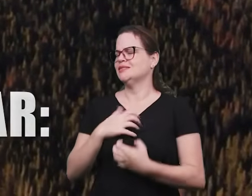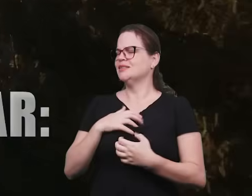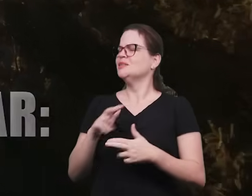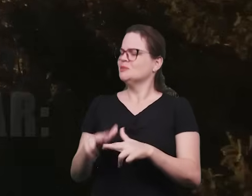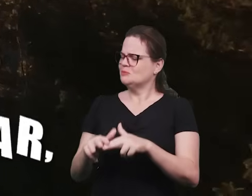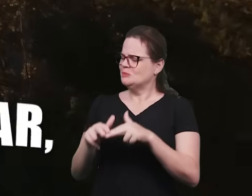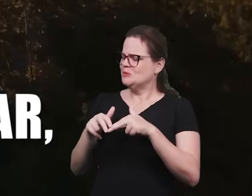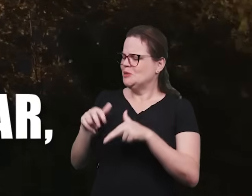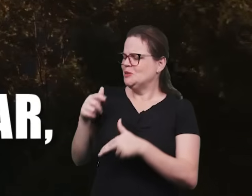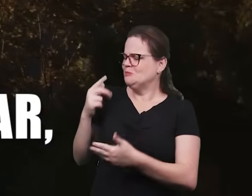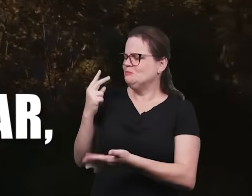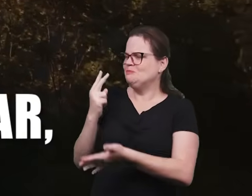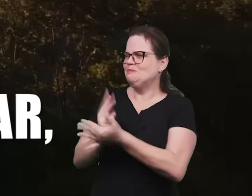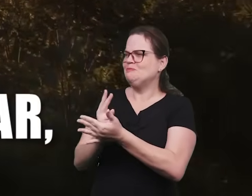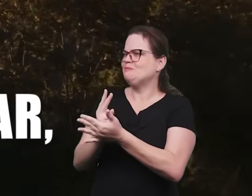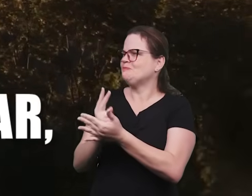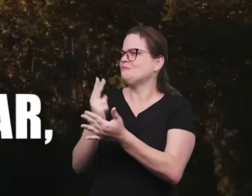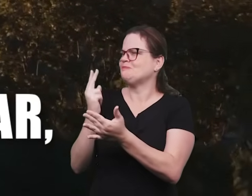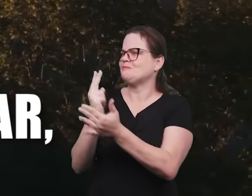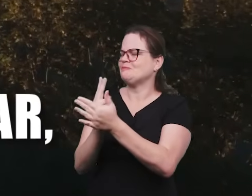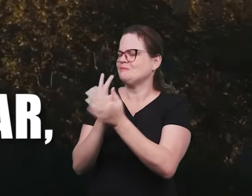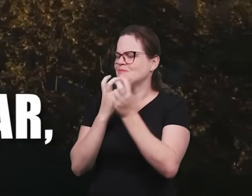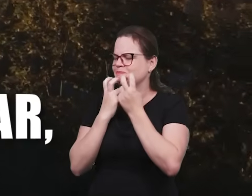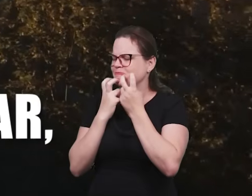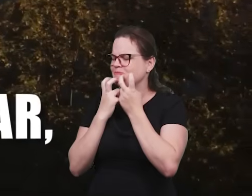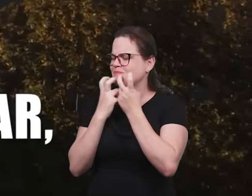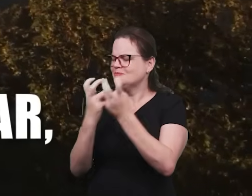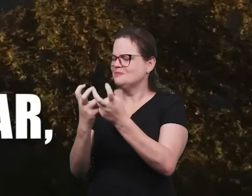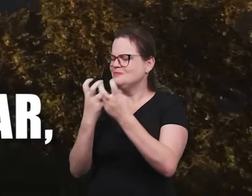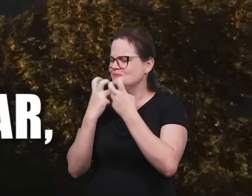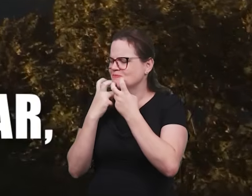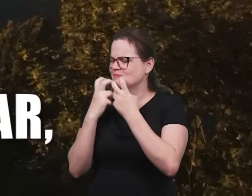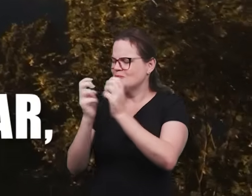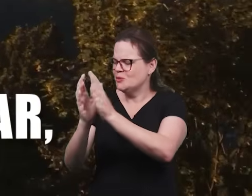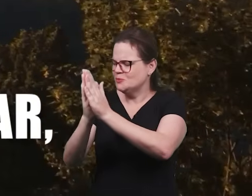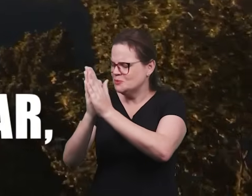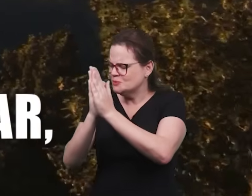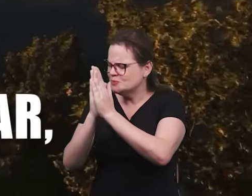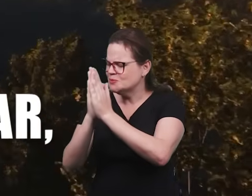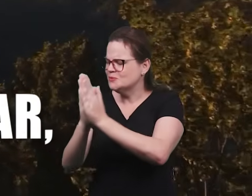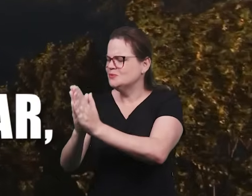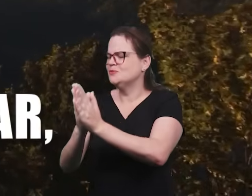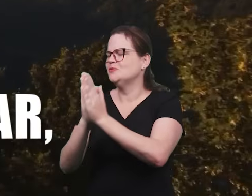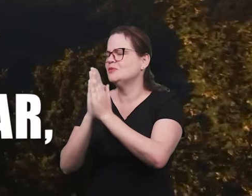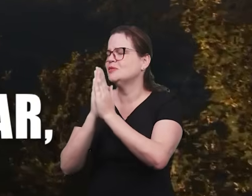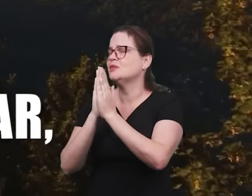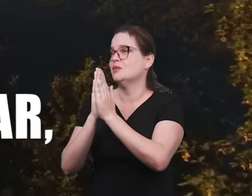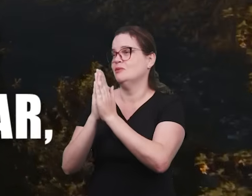suplicar, mais perto